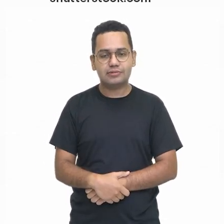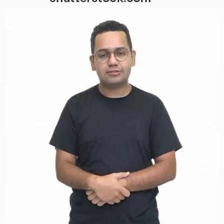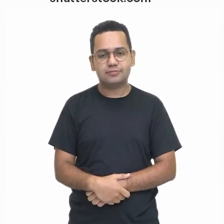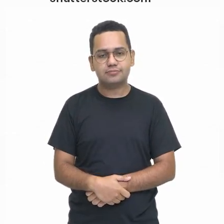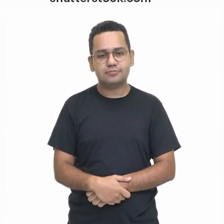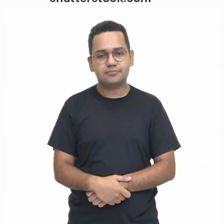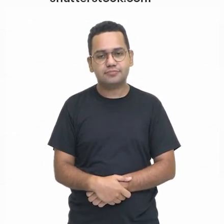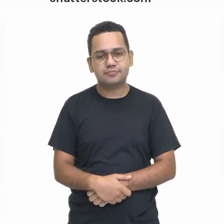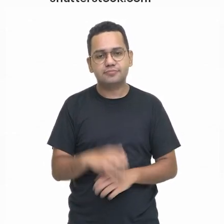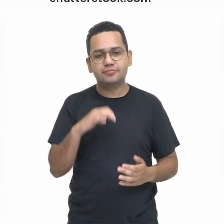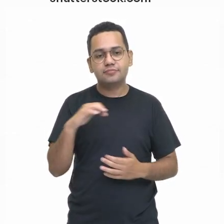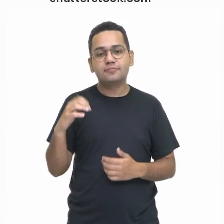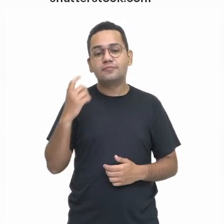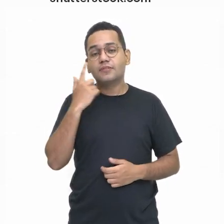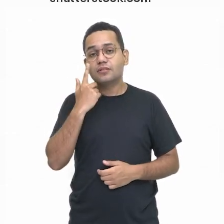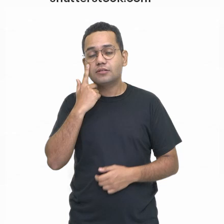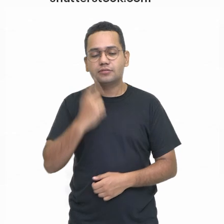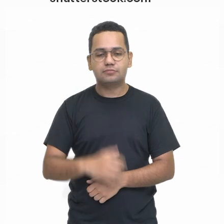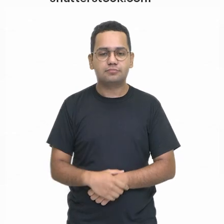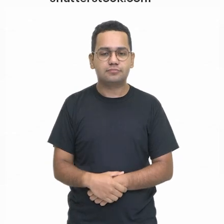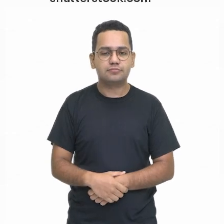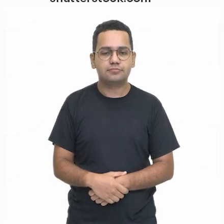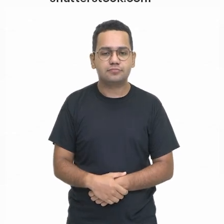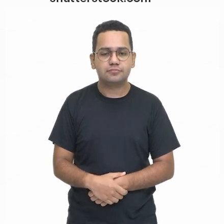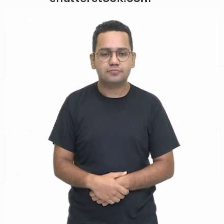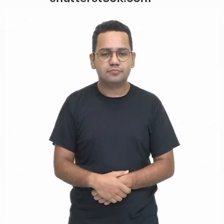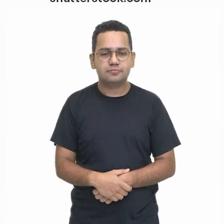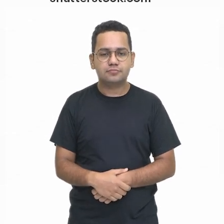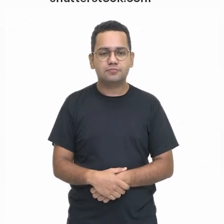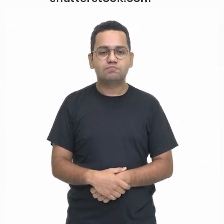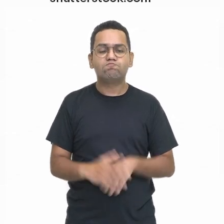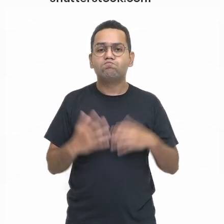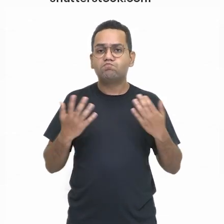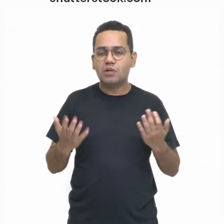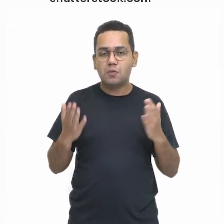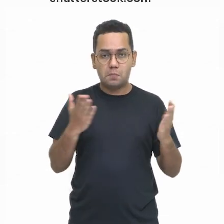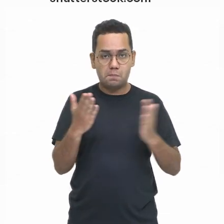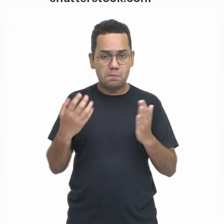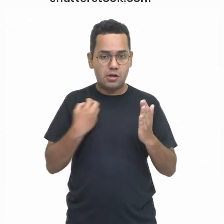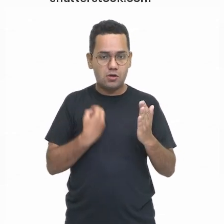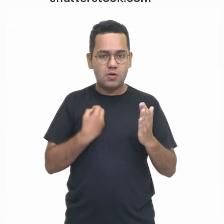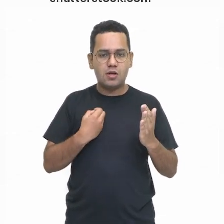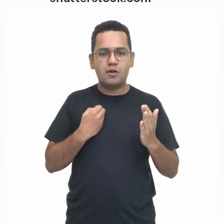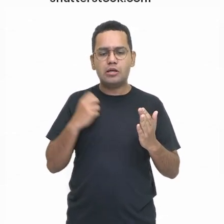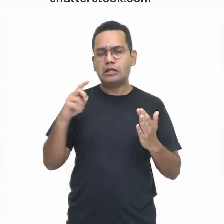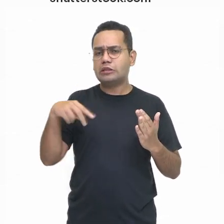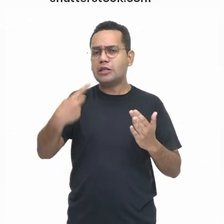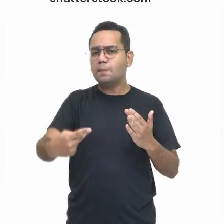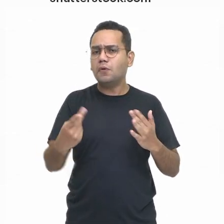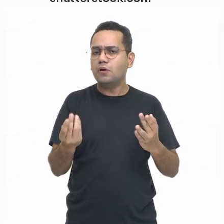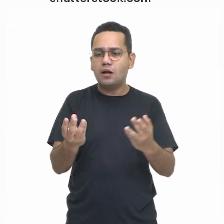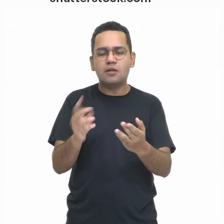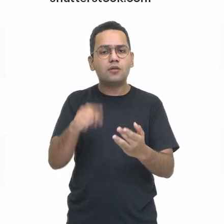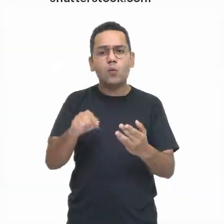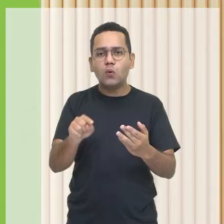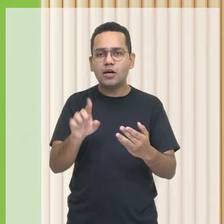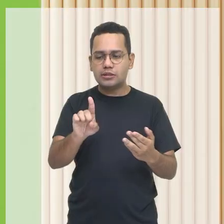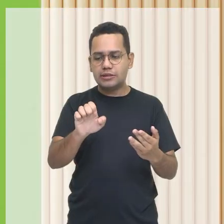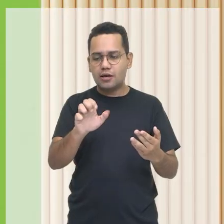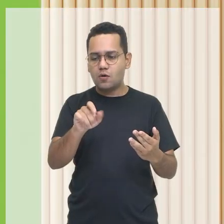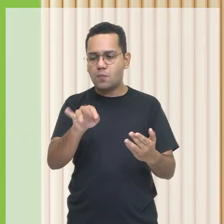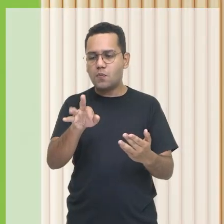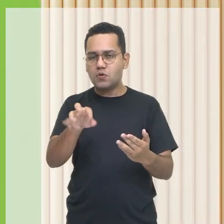a cada que completa o ciclo de vida desses seres vivos, eles também servem de alimento para os